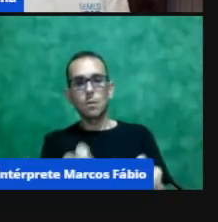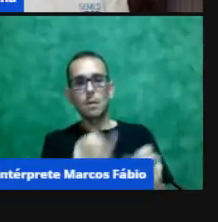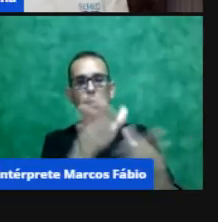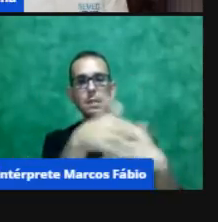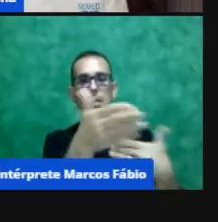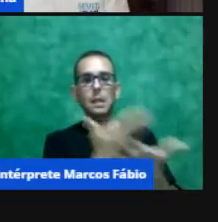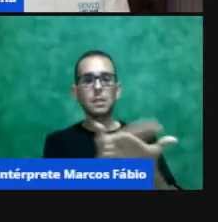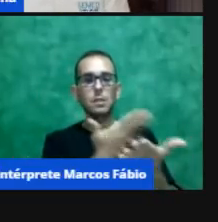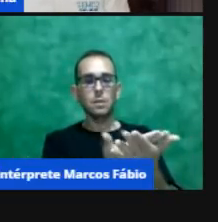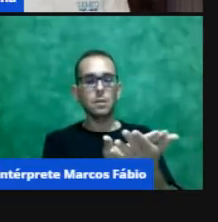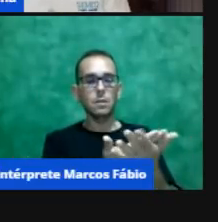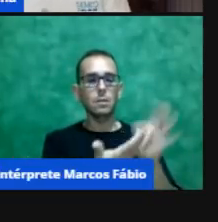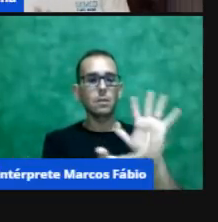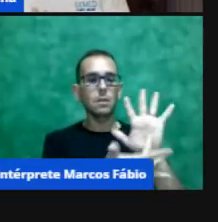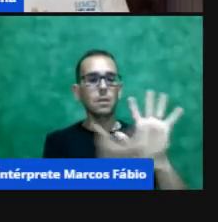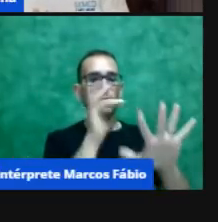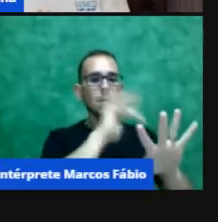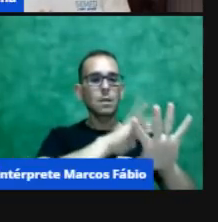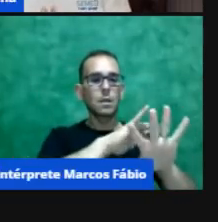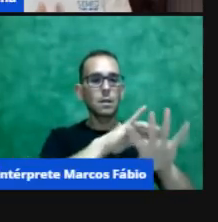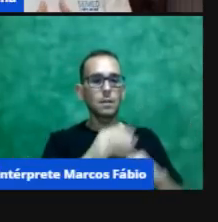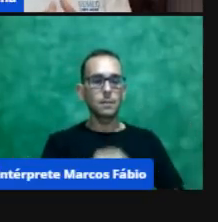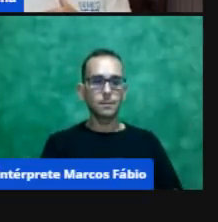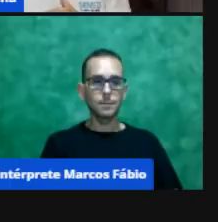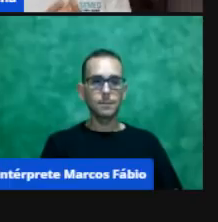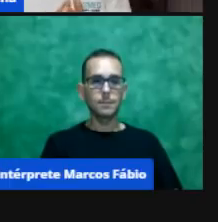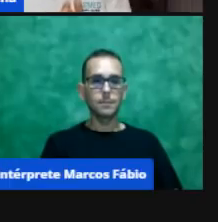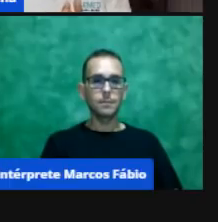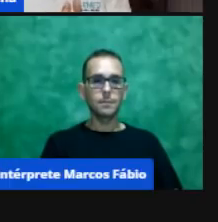aula invertida, que